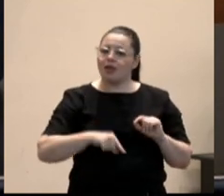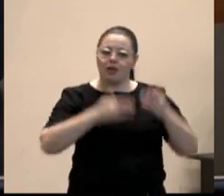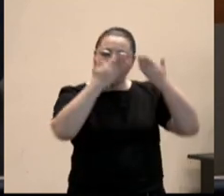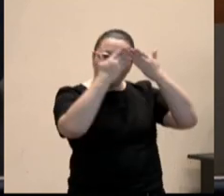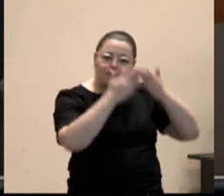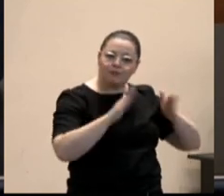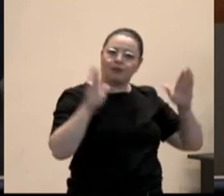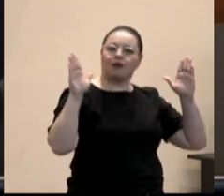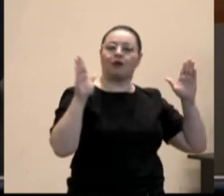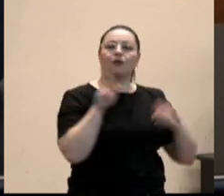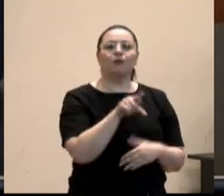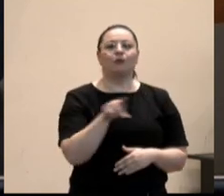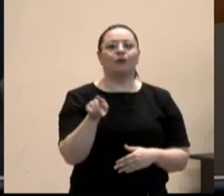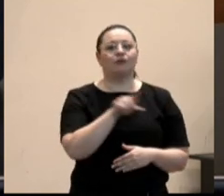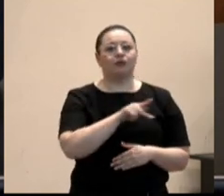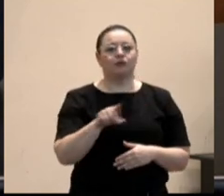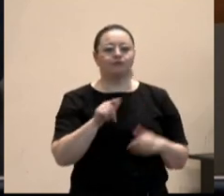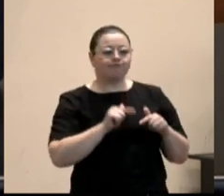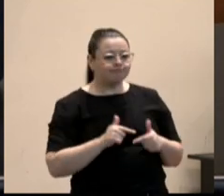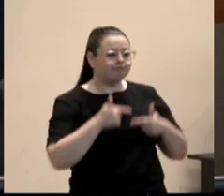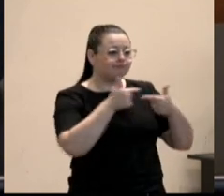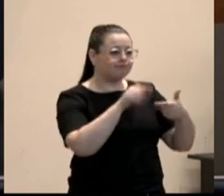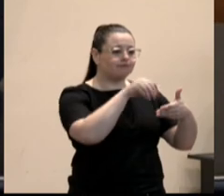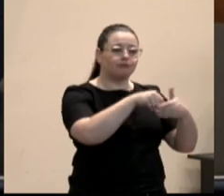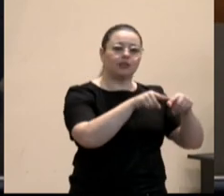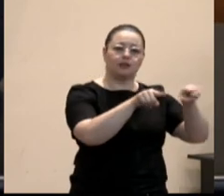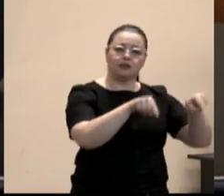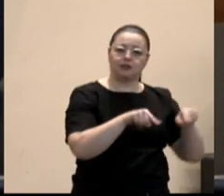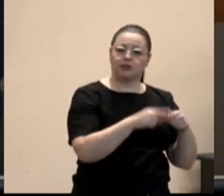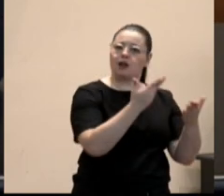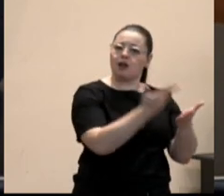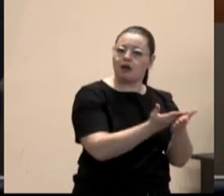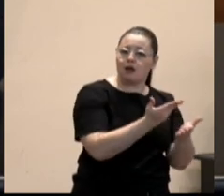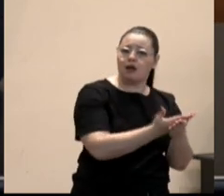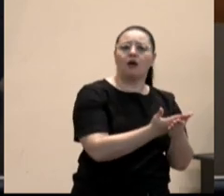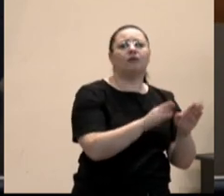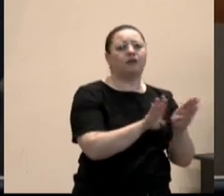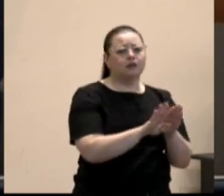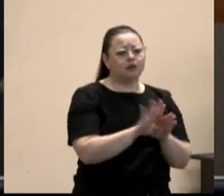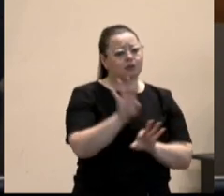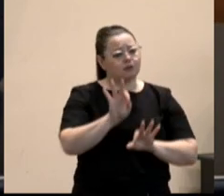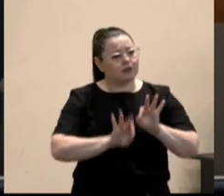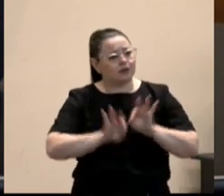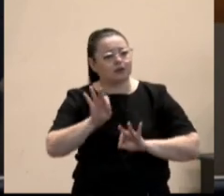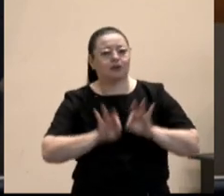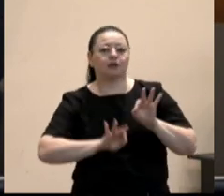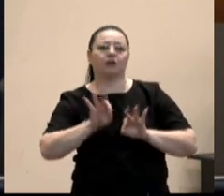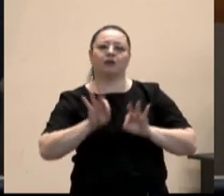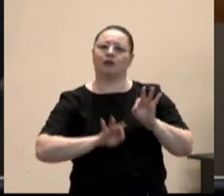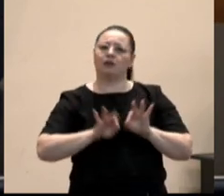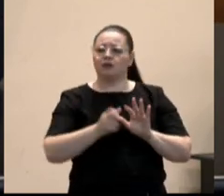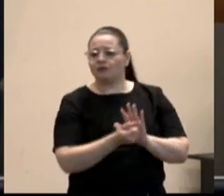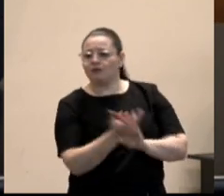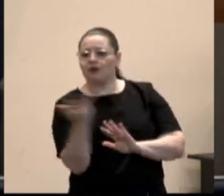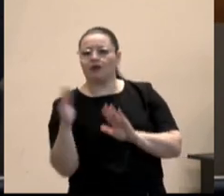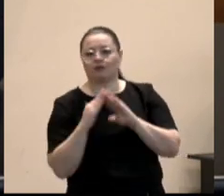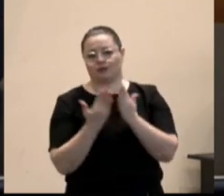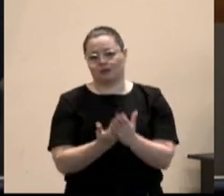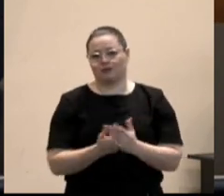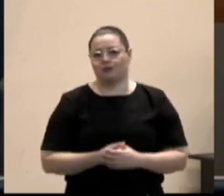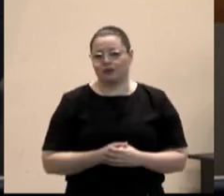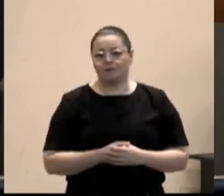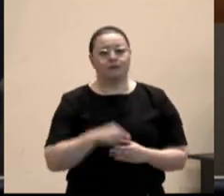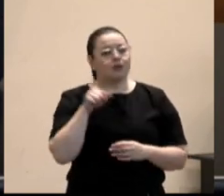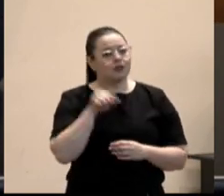O professor, ele atua dentro da sala de aula, como ele também gerencia, planeja nas redes de ensino. Então, isso é